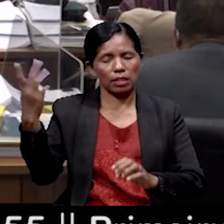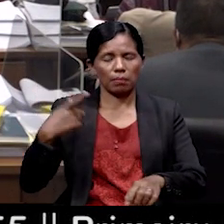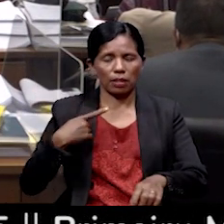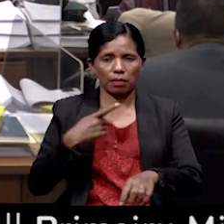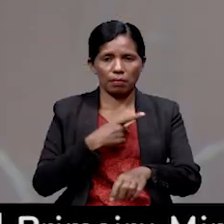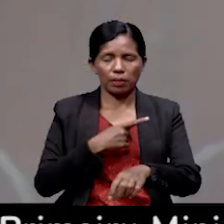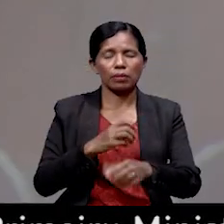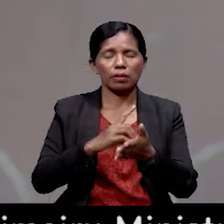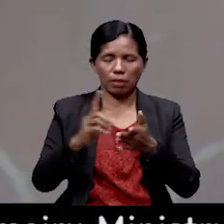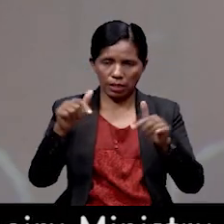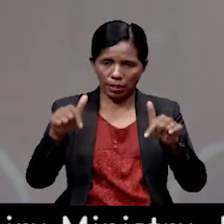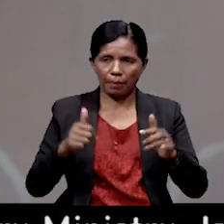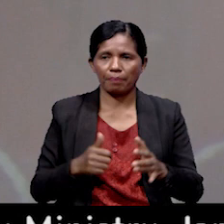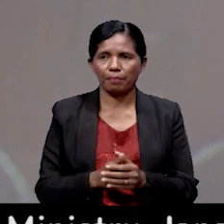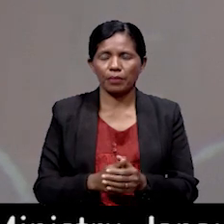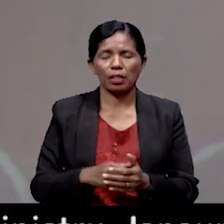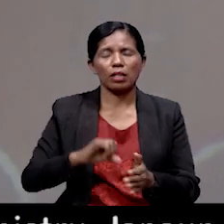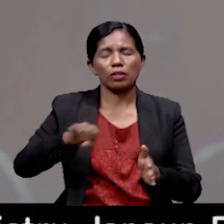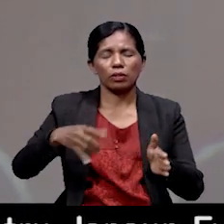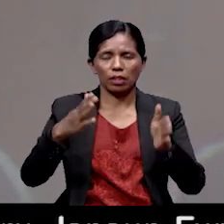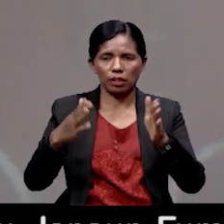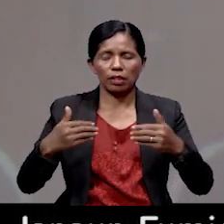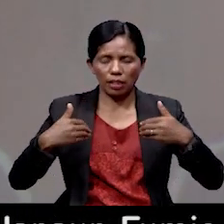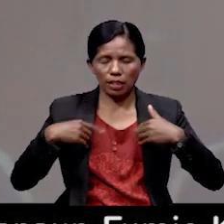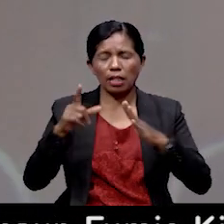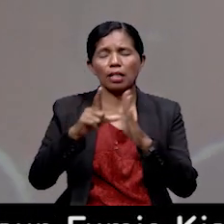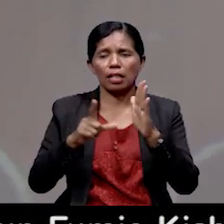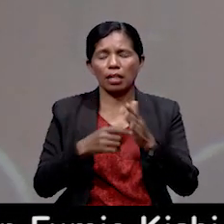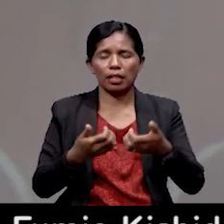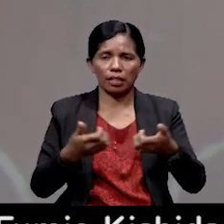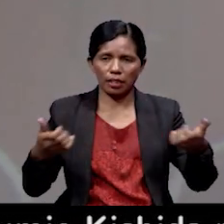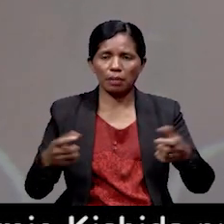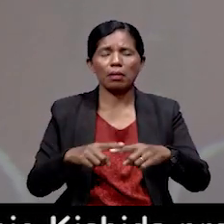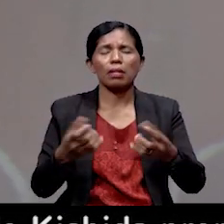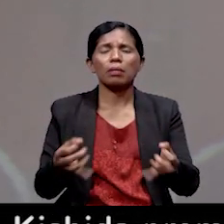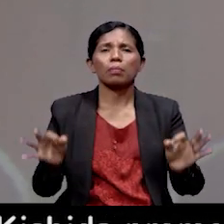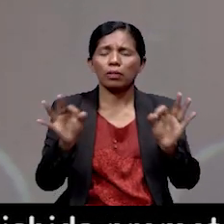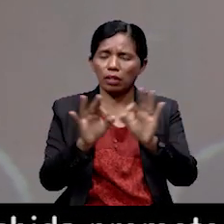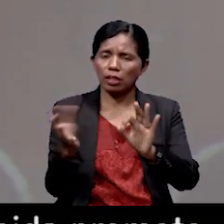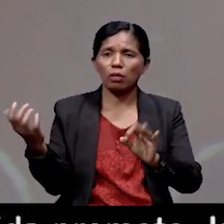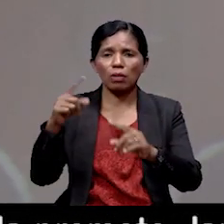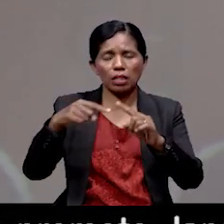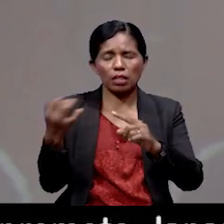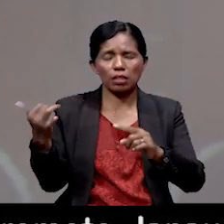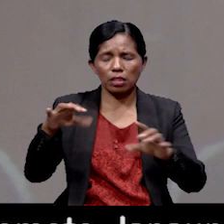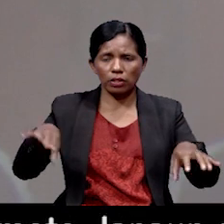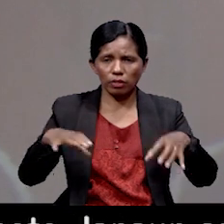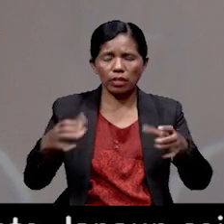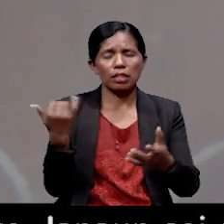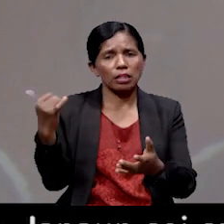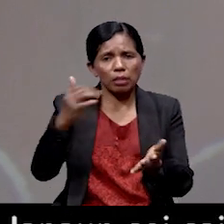Jornalistas Sira, o governo reconhece que importante E o fundo para o serviço Sira socializa